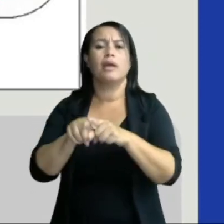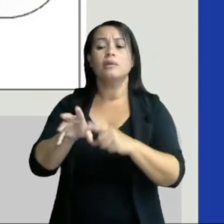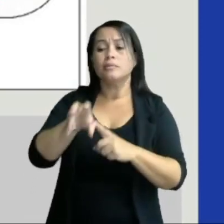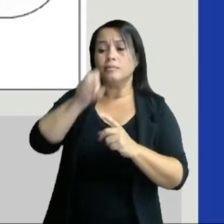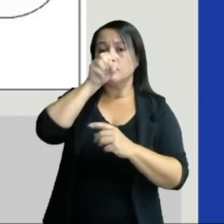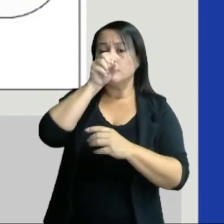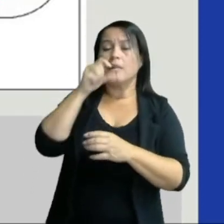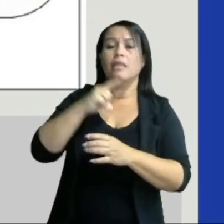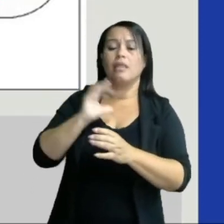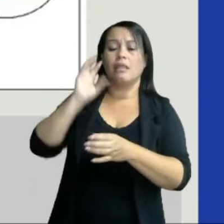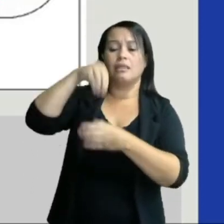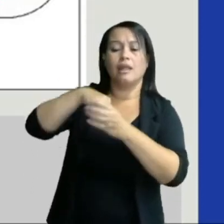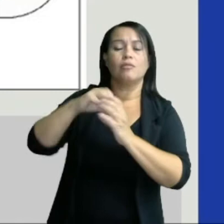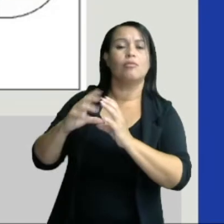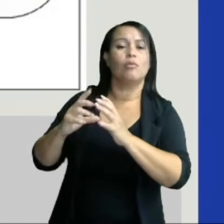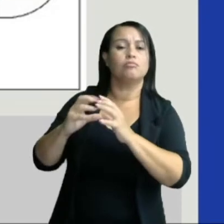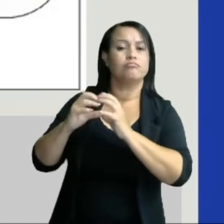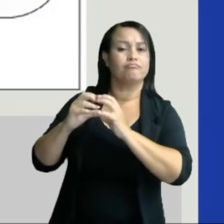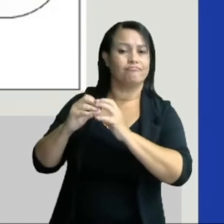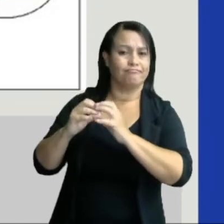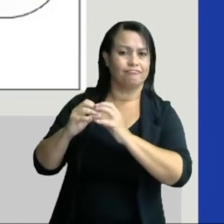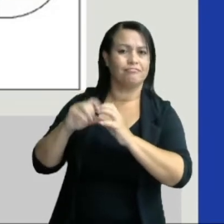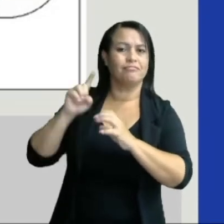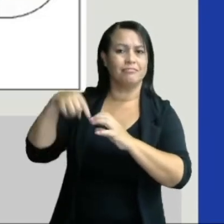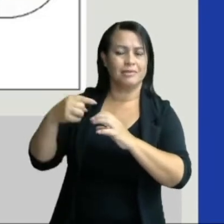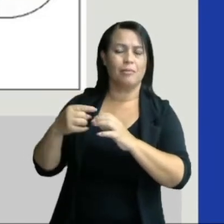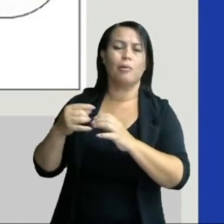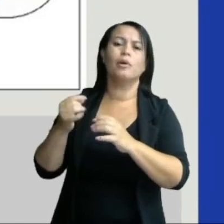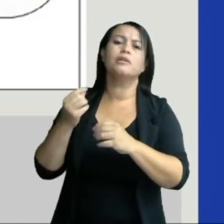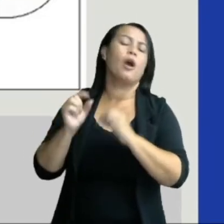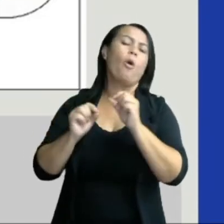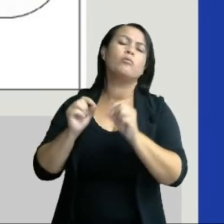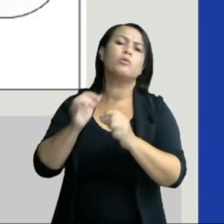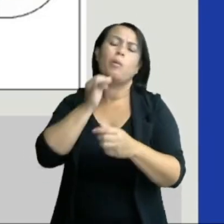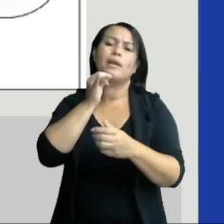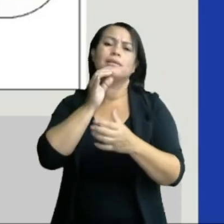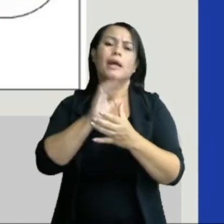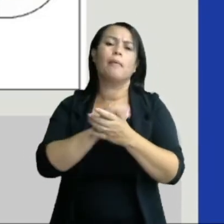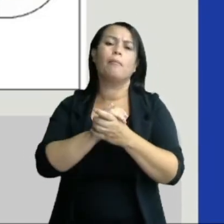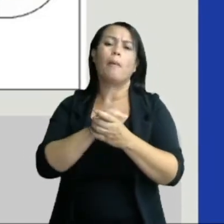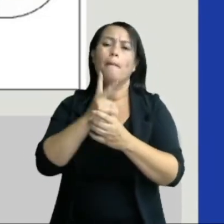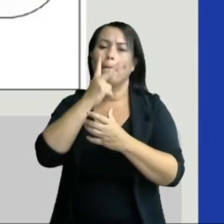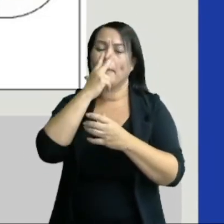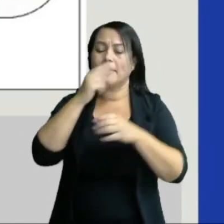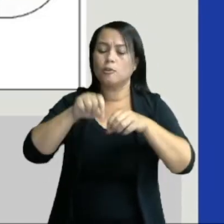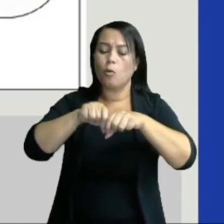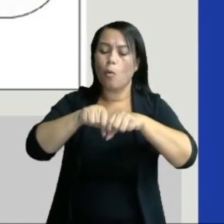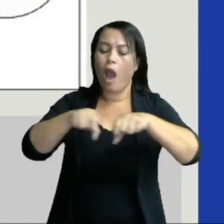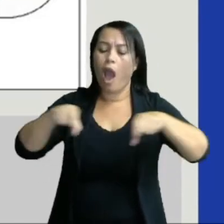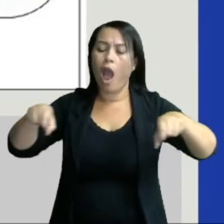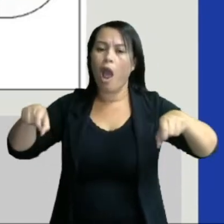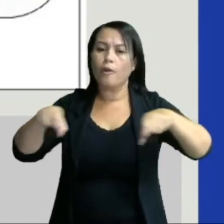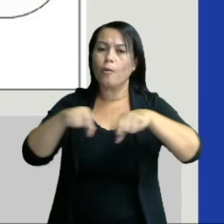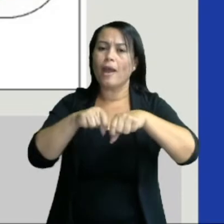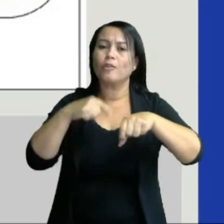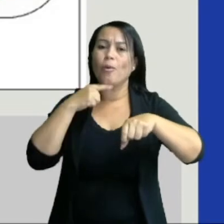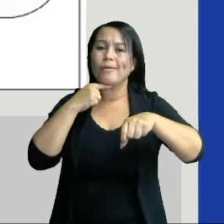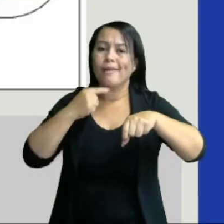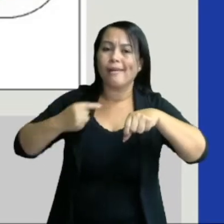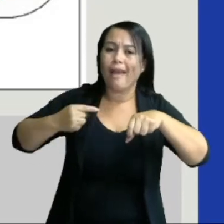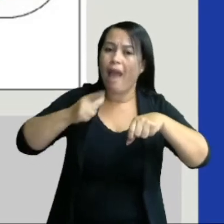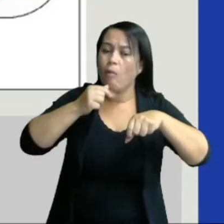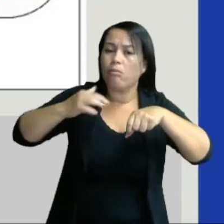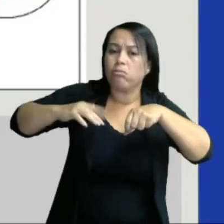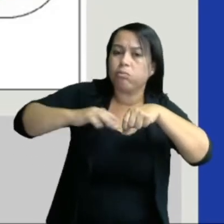para aquela região que ocorre depois do entupimento. É como se fosse um cano entupido, tudo que passa depois dali